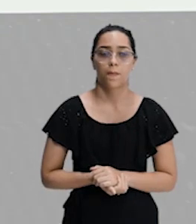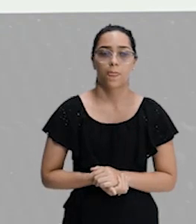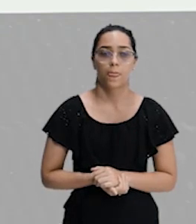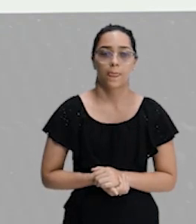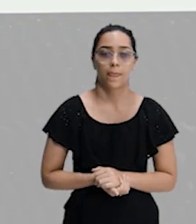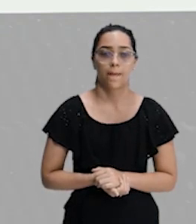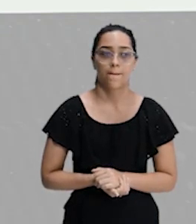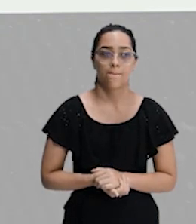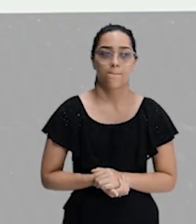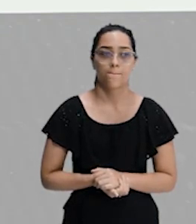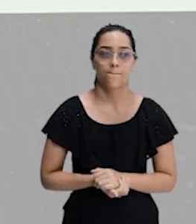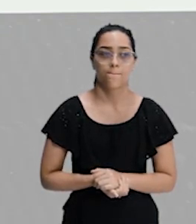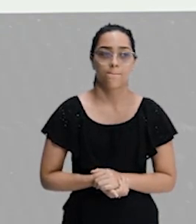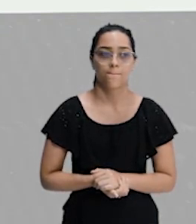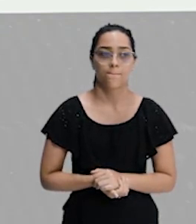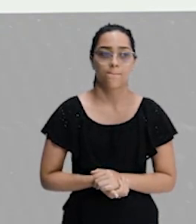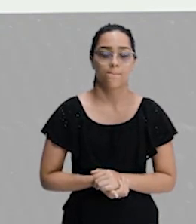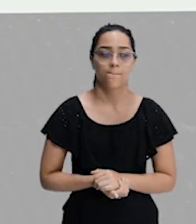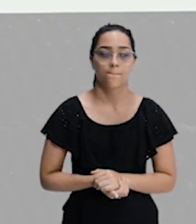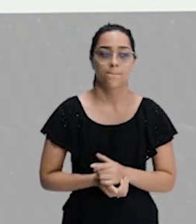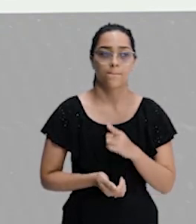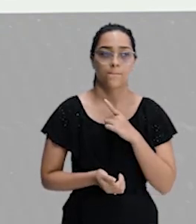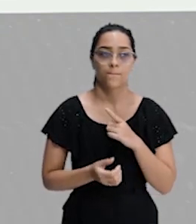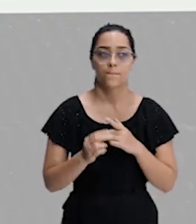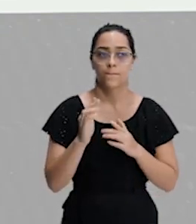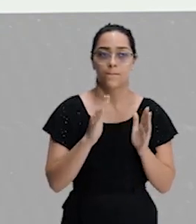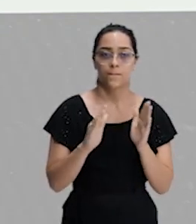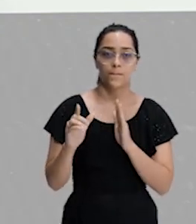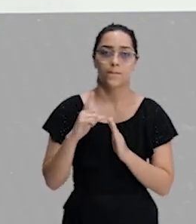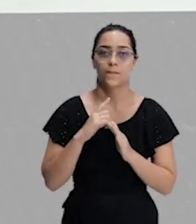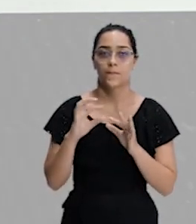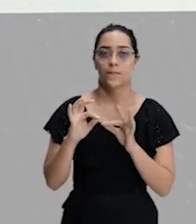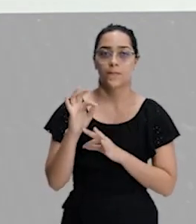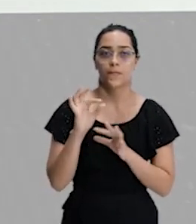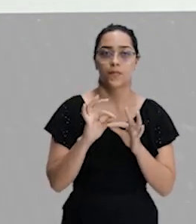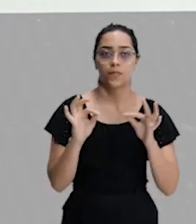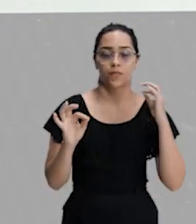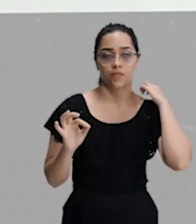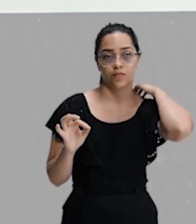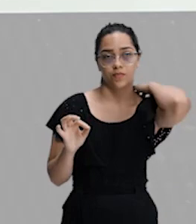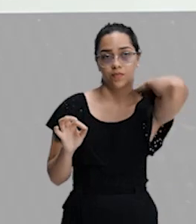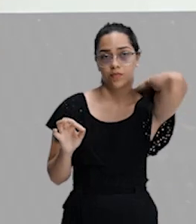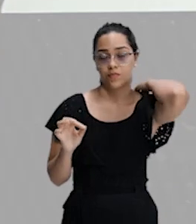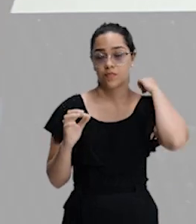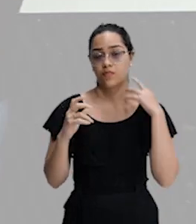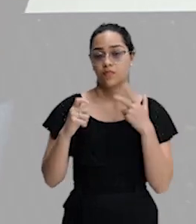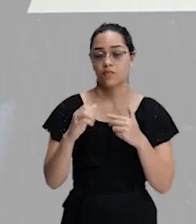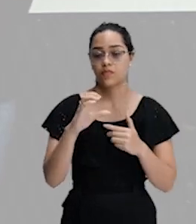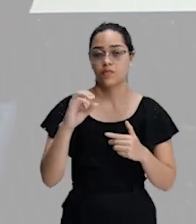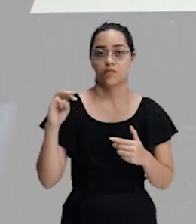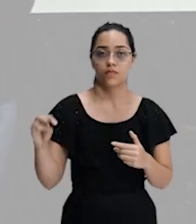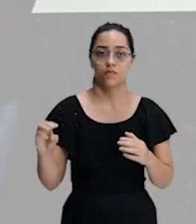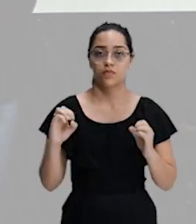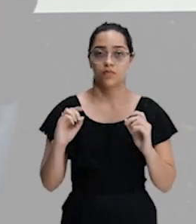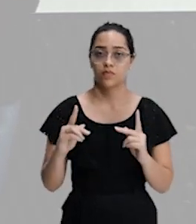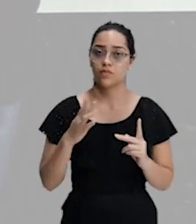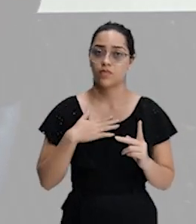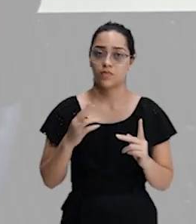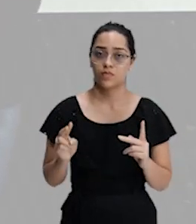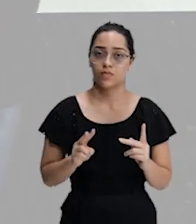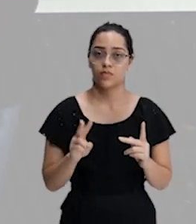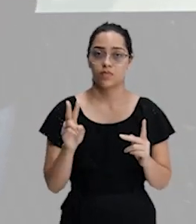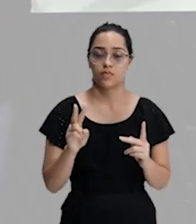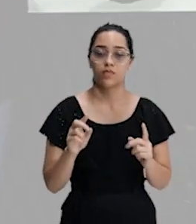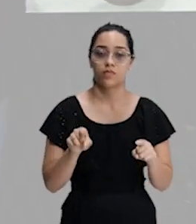7,11 centímetros. Vamos prestar bem atenção aqui nas unidades de medida, tá? Aqui é tudo em centímetro. Então, o meu valor